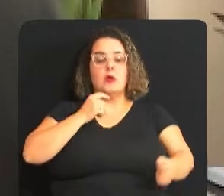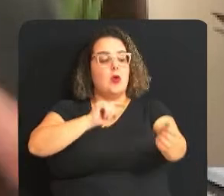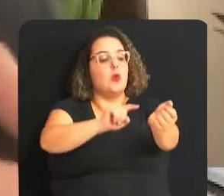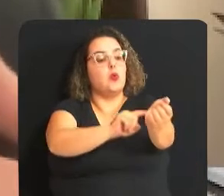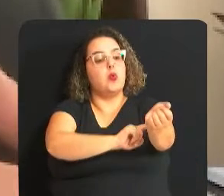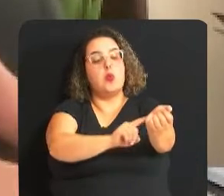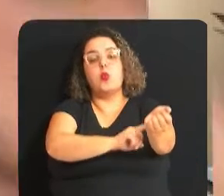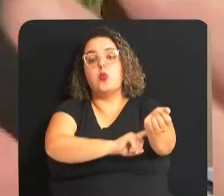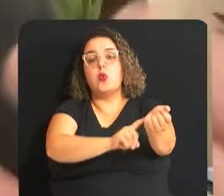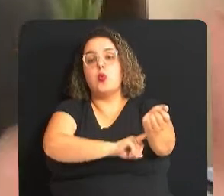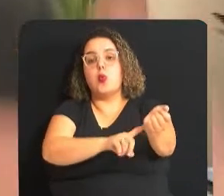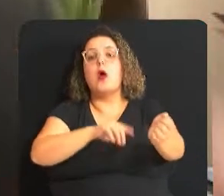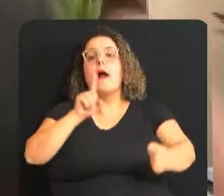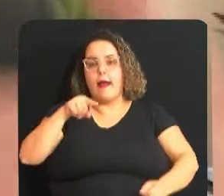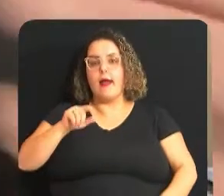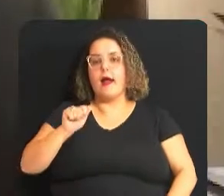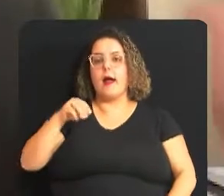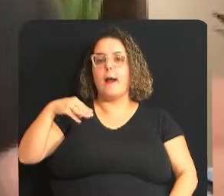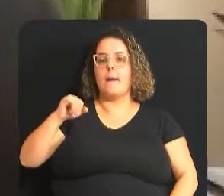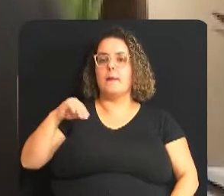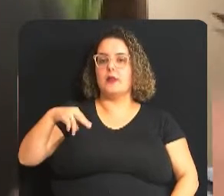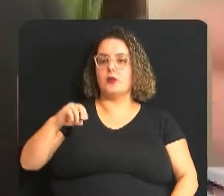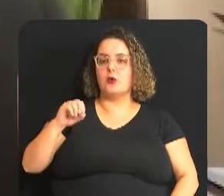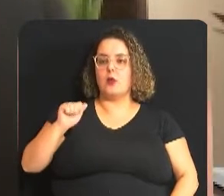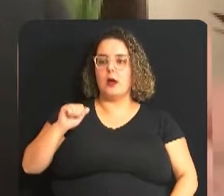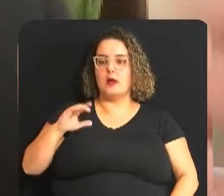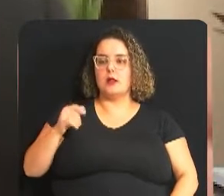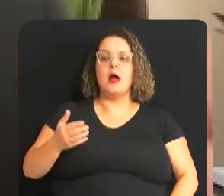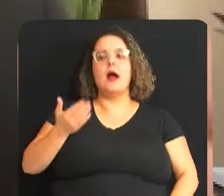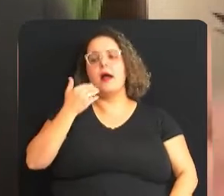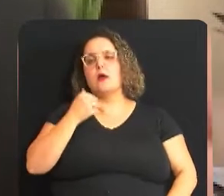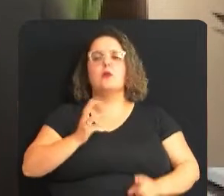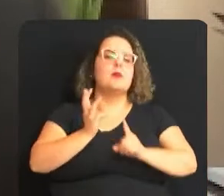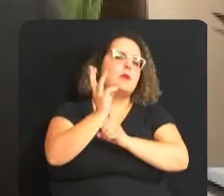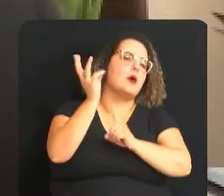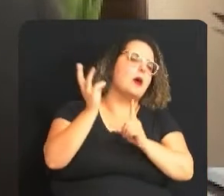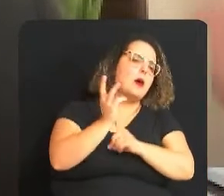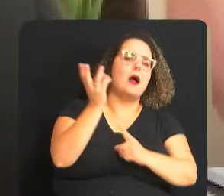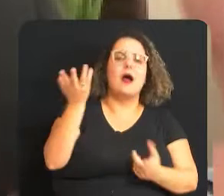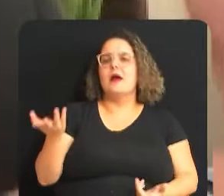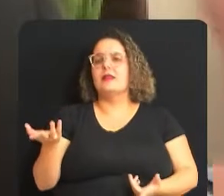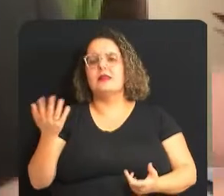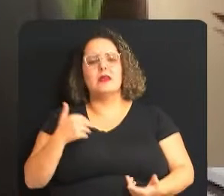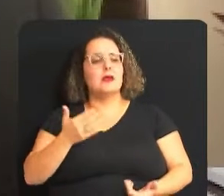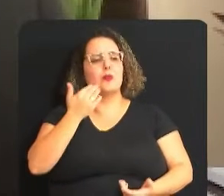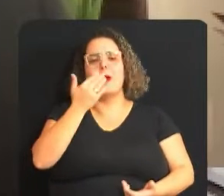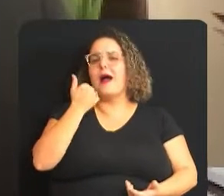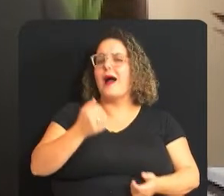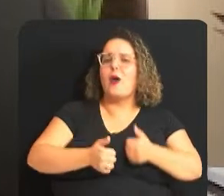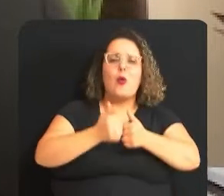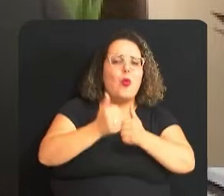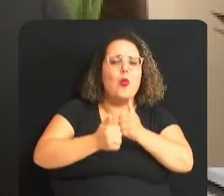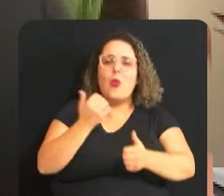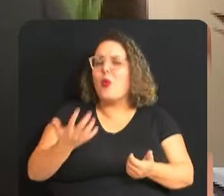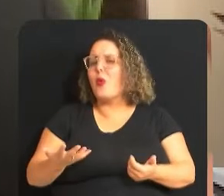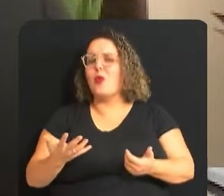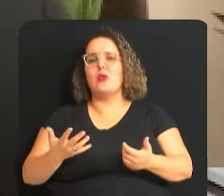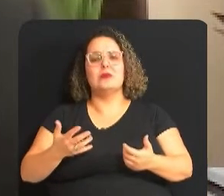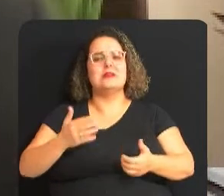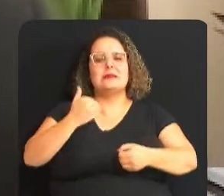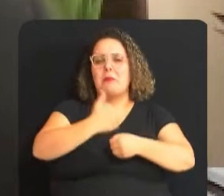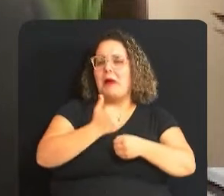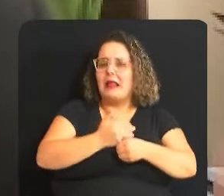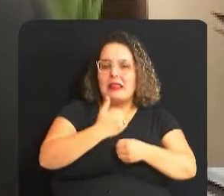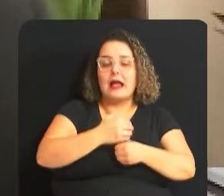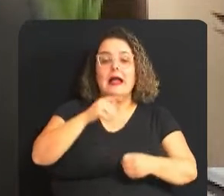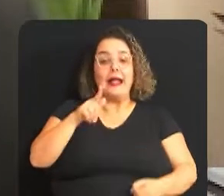Aí a gente come grão, né? Arroz, feijão, batata, mandioca, milho, trigo. Tudo que é grão é um